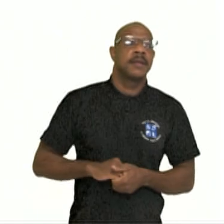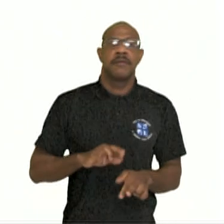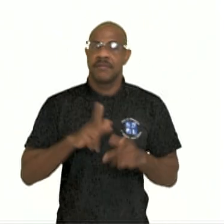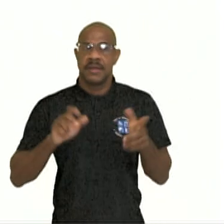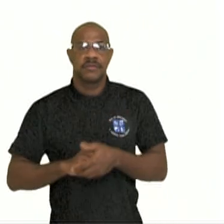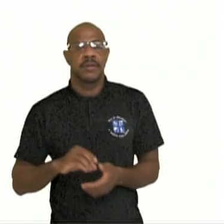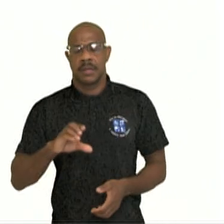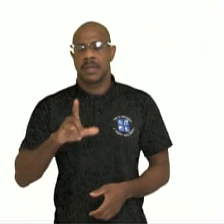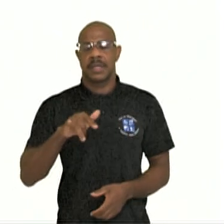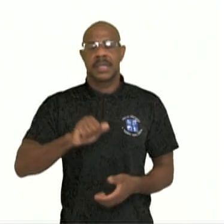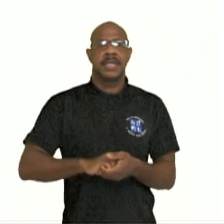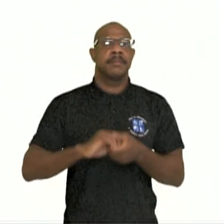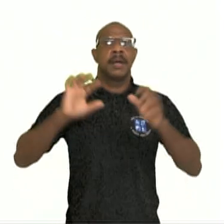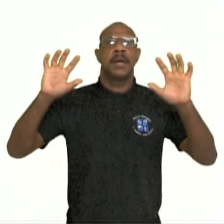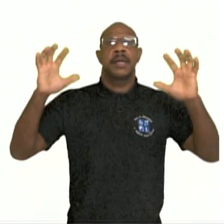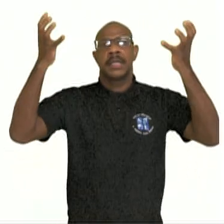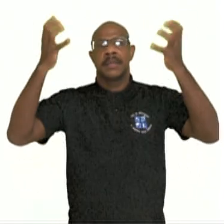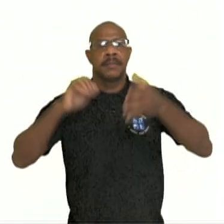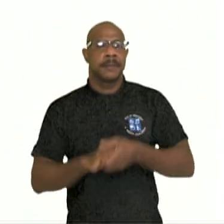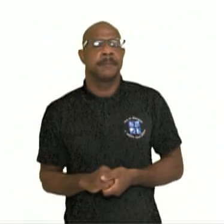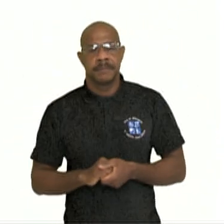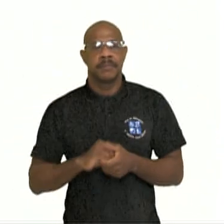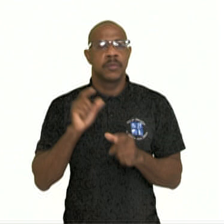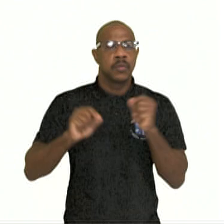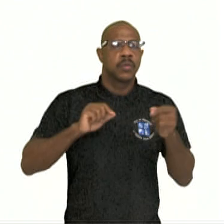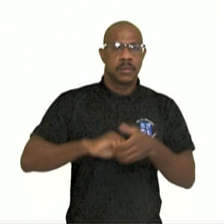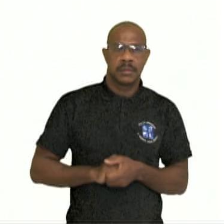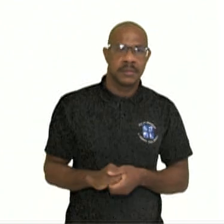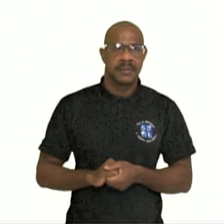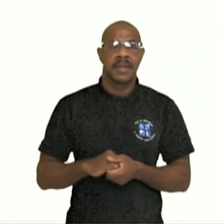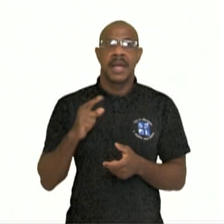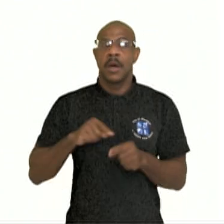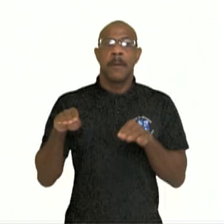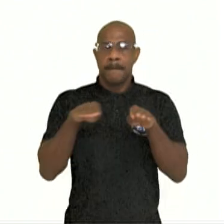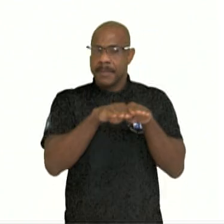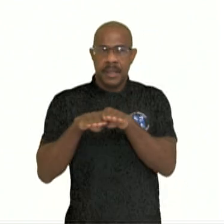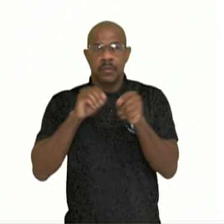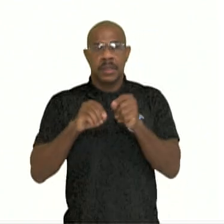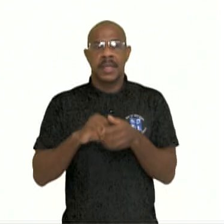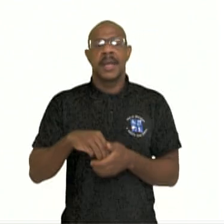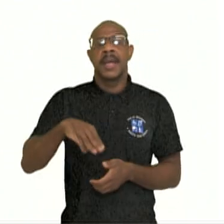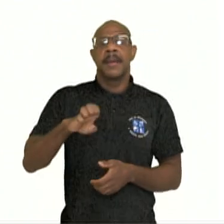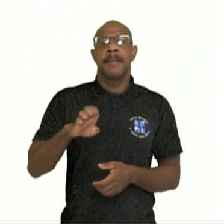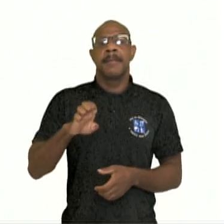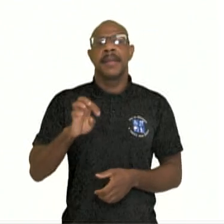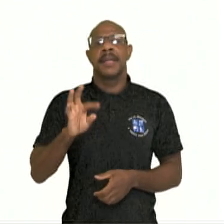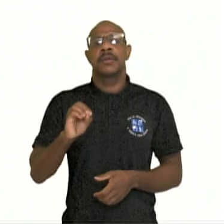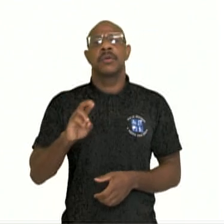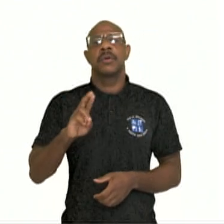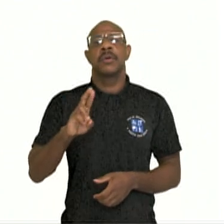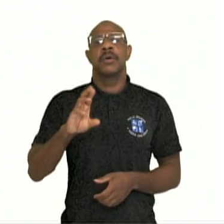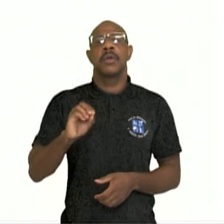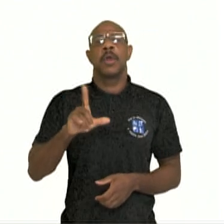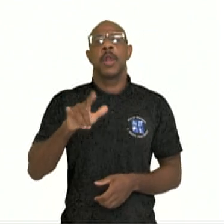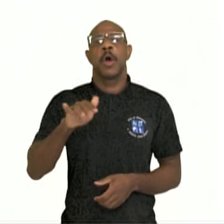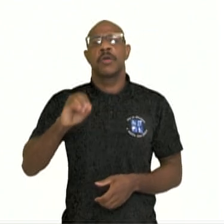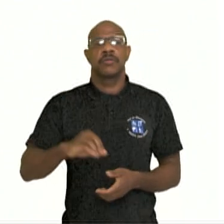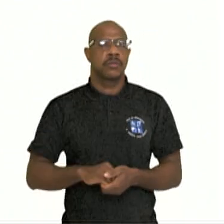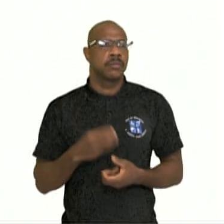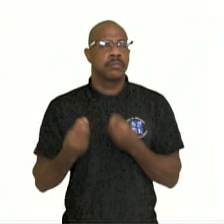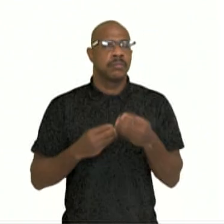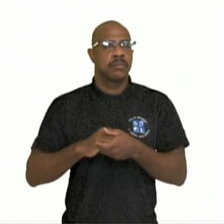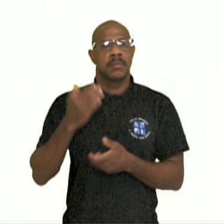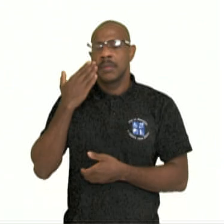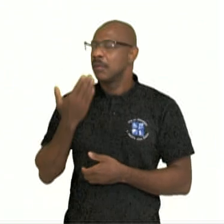condições climáticas estão associadas a quê? A um padrão meteorológico. O que significa esse padrão